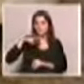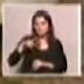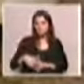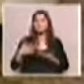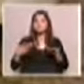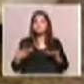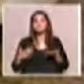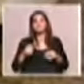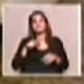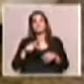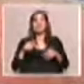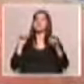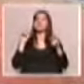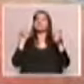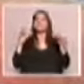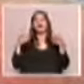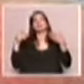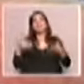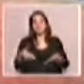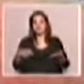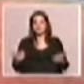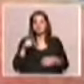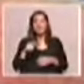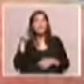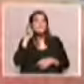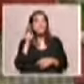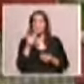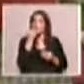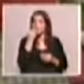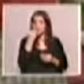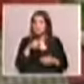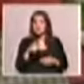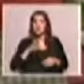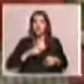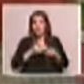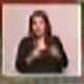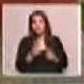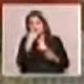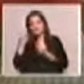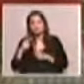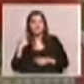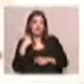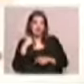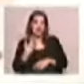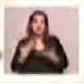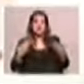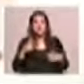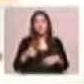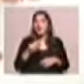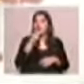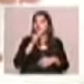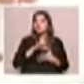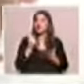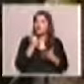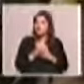na categoria entradas. O valor nutritivo do queijo é semelhante ao da carne, o que faz com que seja um dos alimentos mais completos